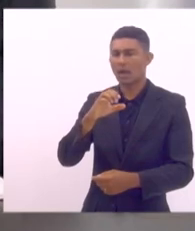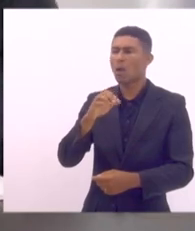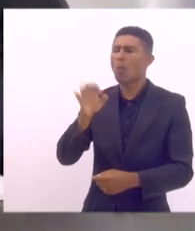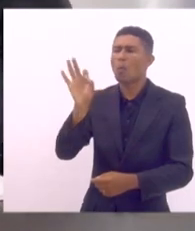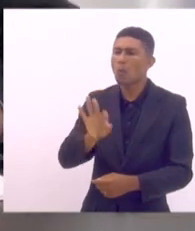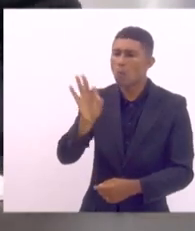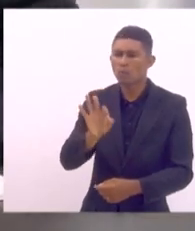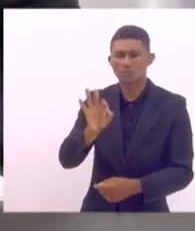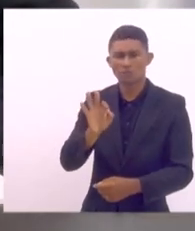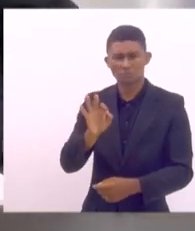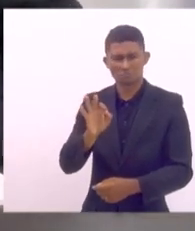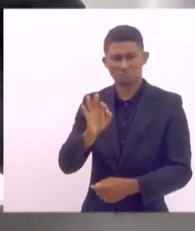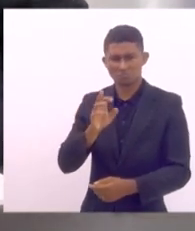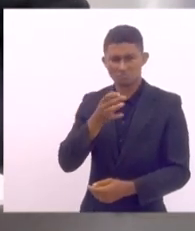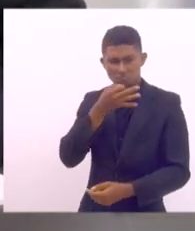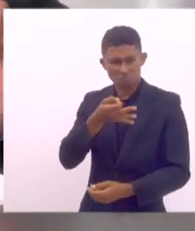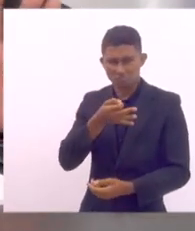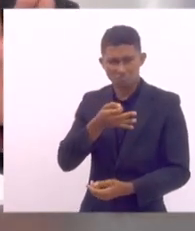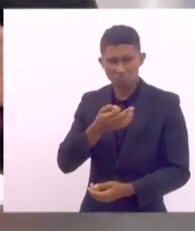imposto estadual.